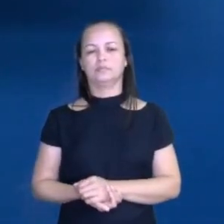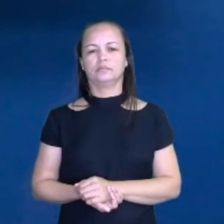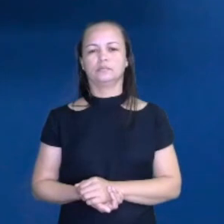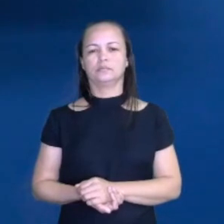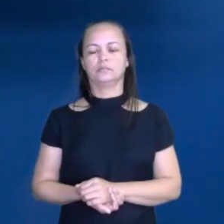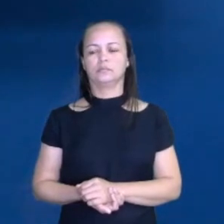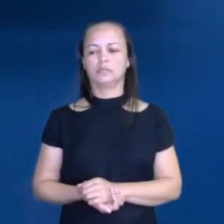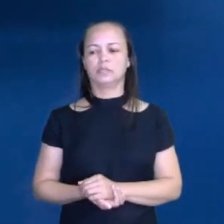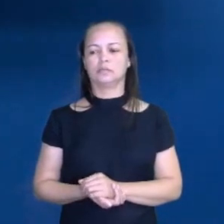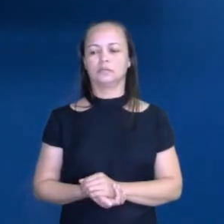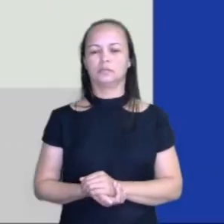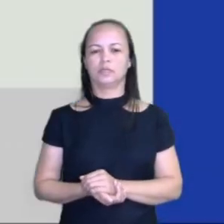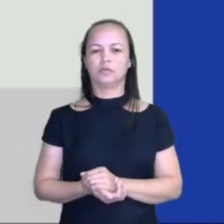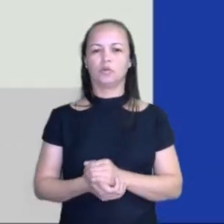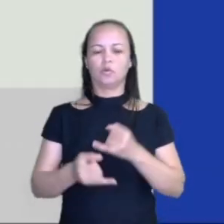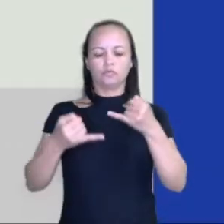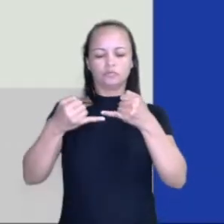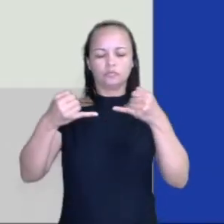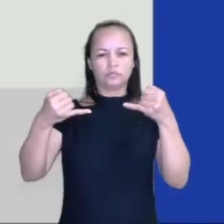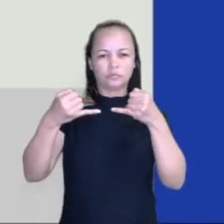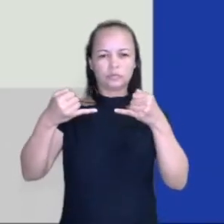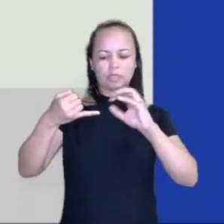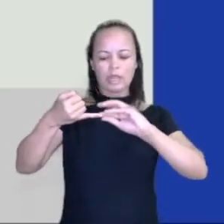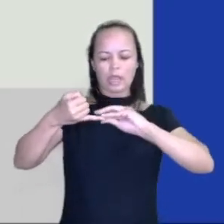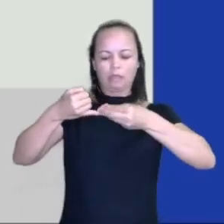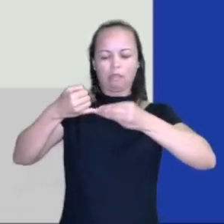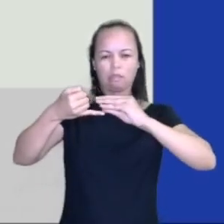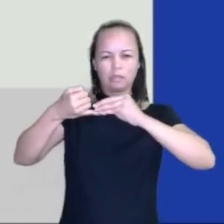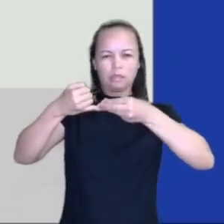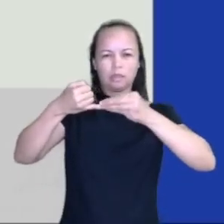e considere o fio elétrico desencapado